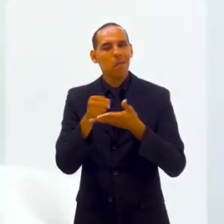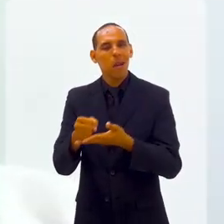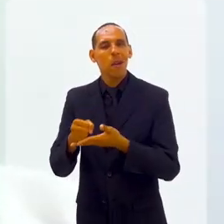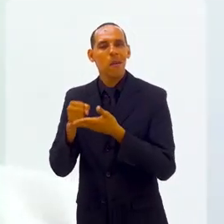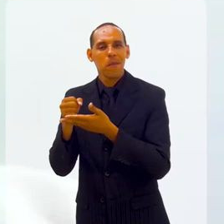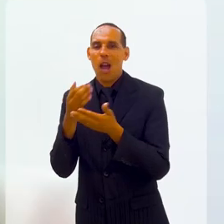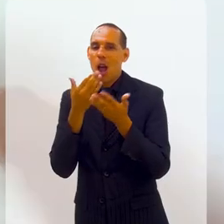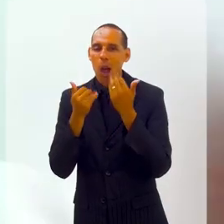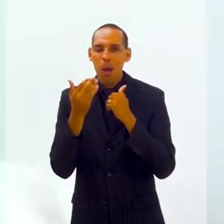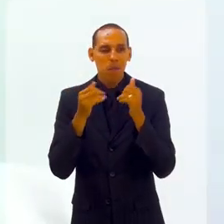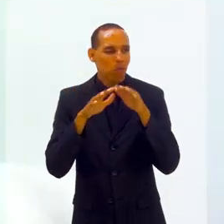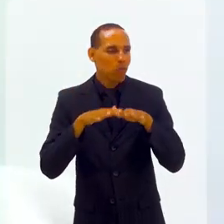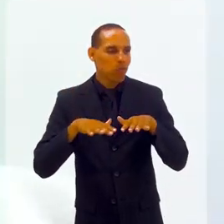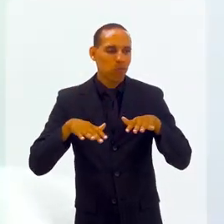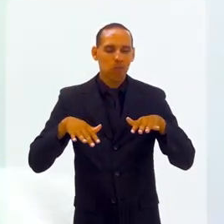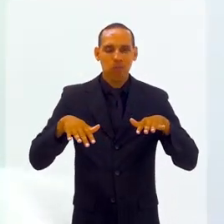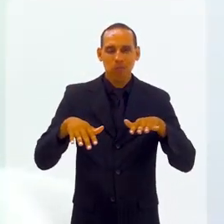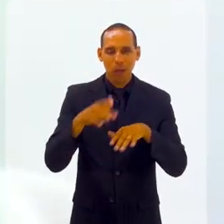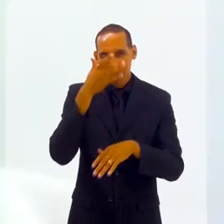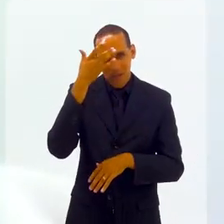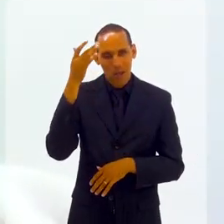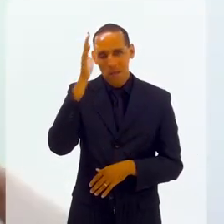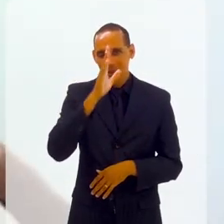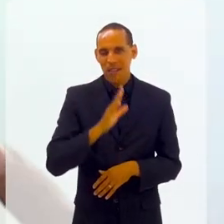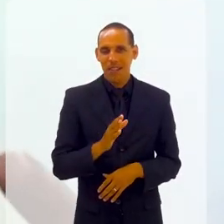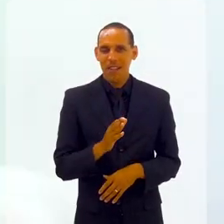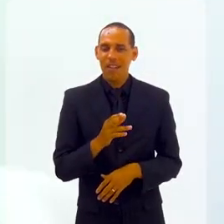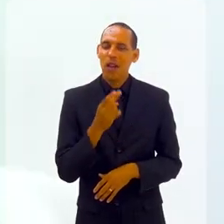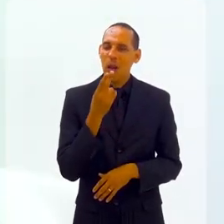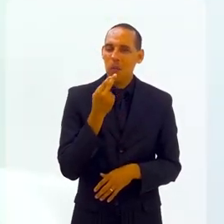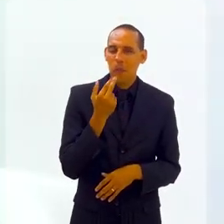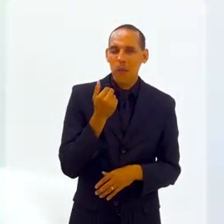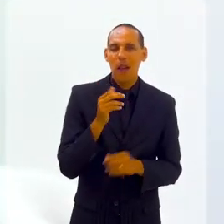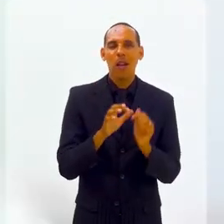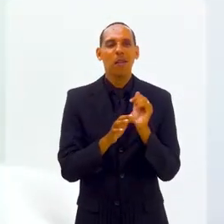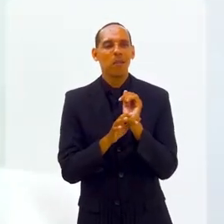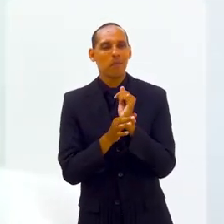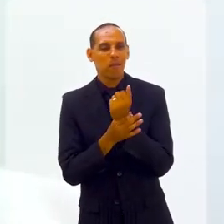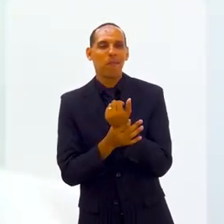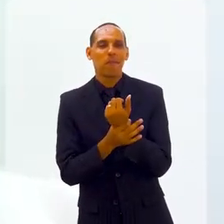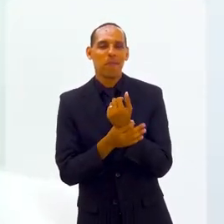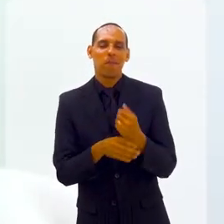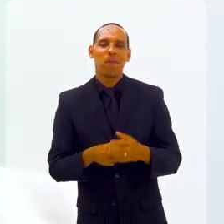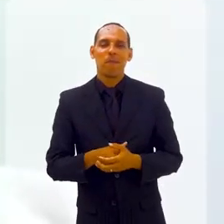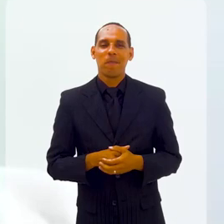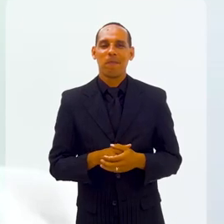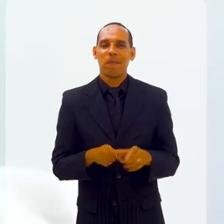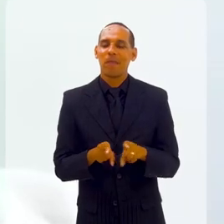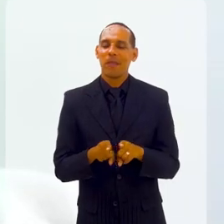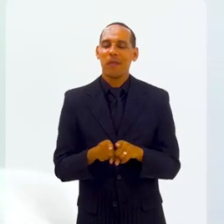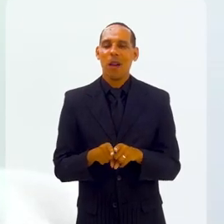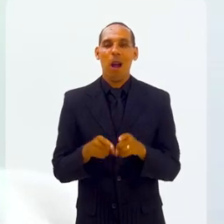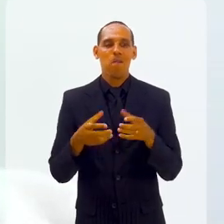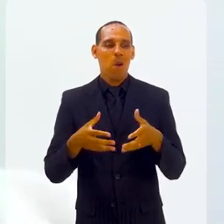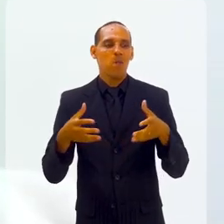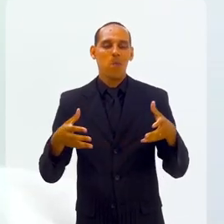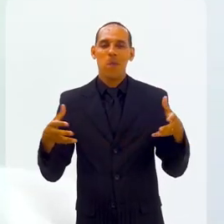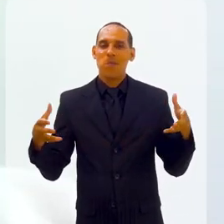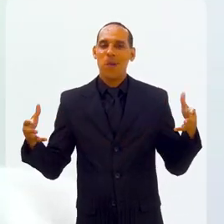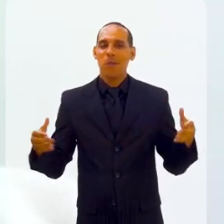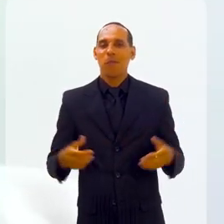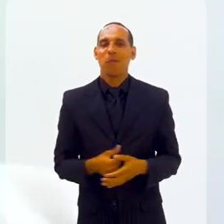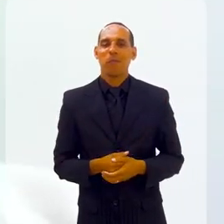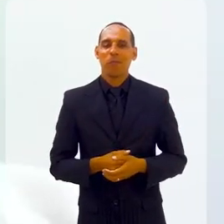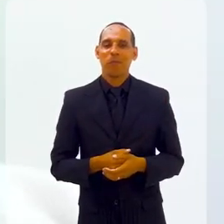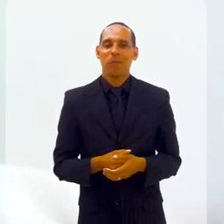comida para mesa do brasileiro comida nutritiva segura né e com